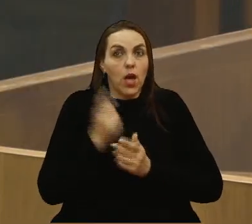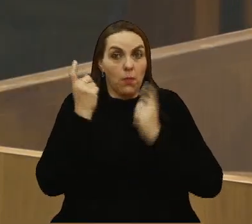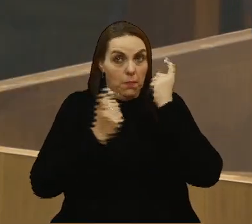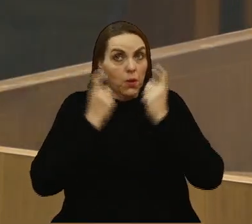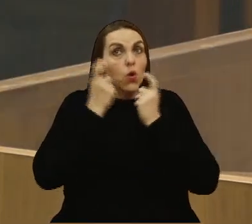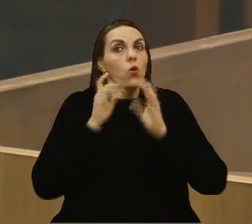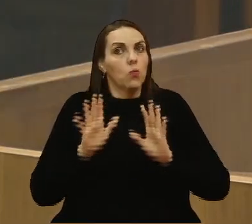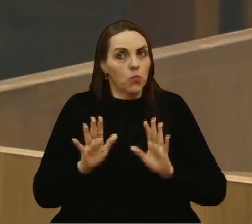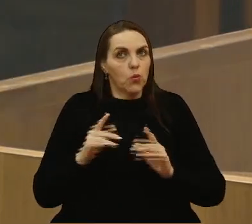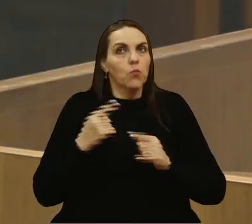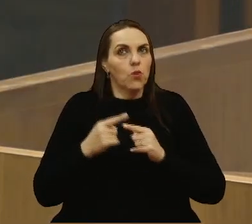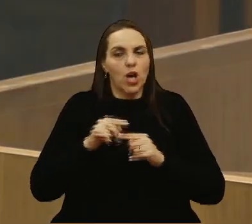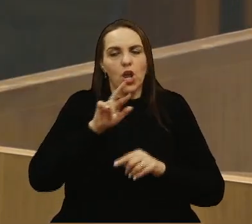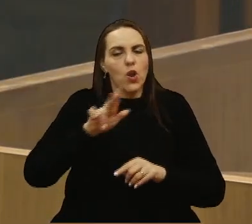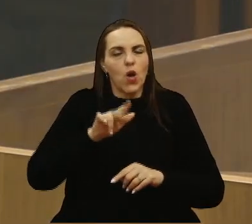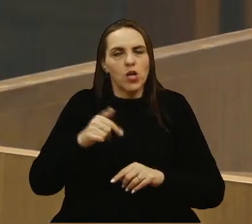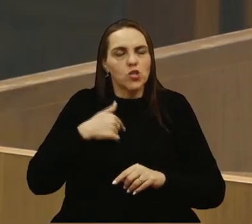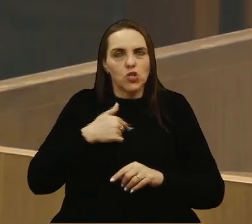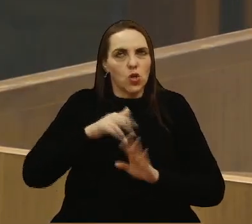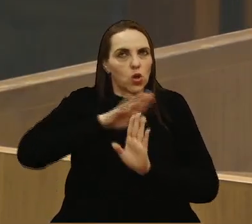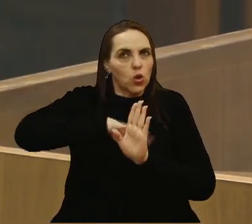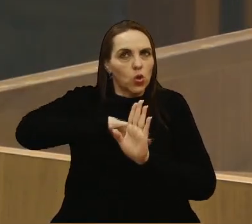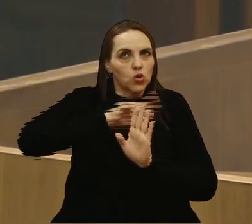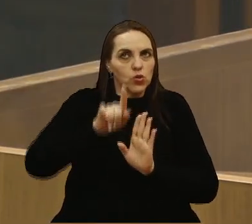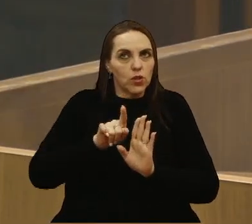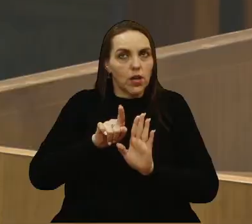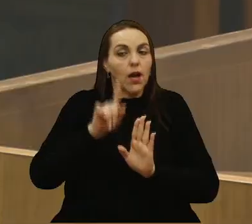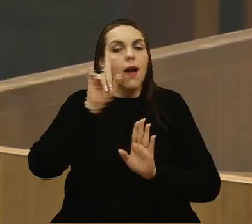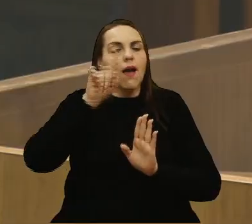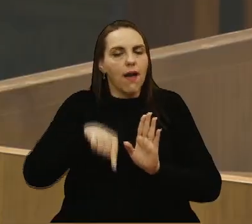preocupo, porque aí não é só uma questão ideológica. Aí é uma